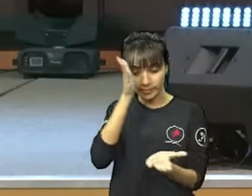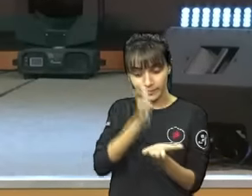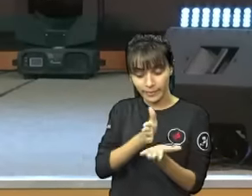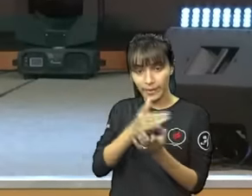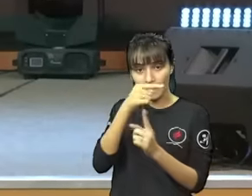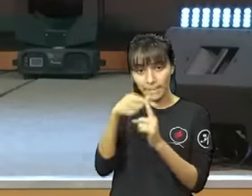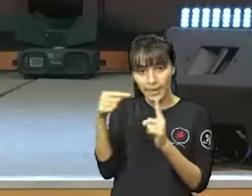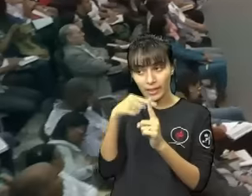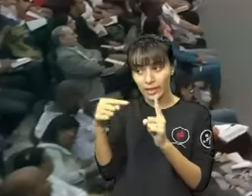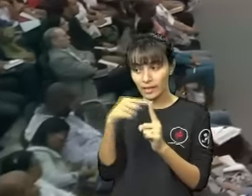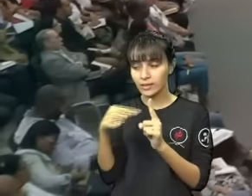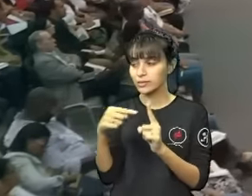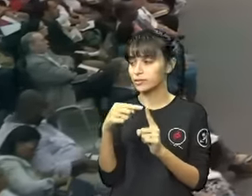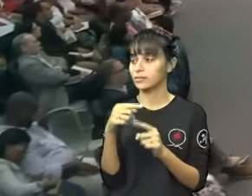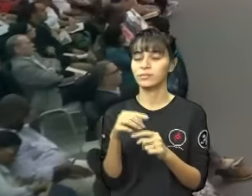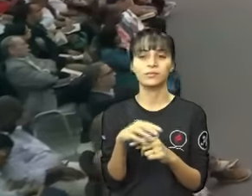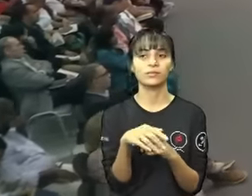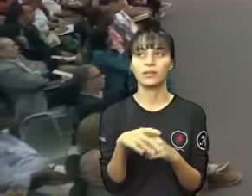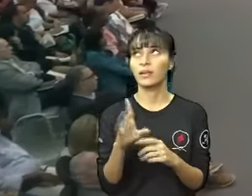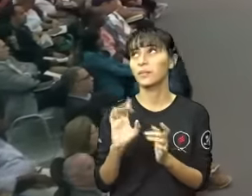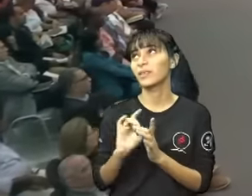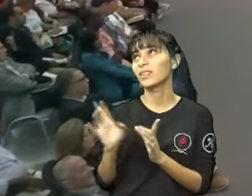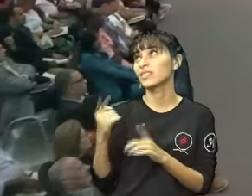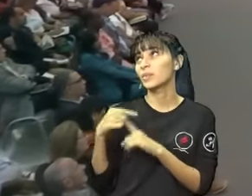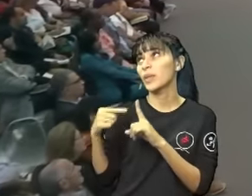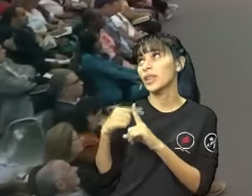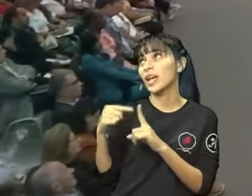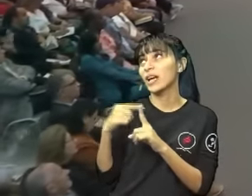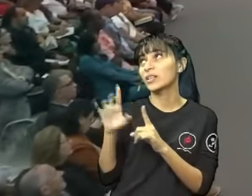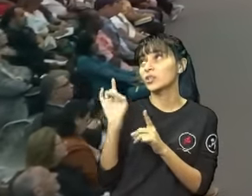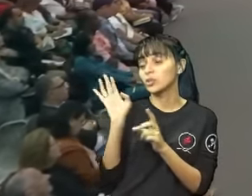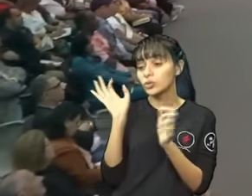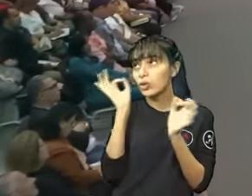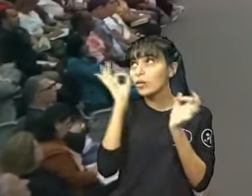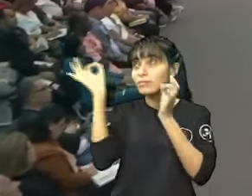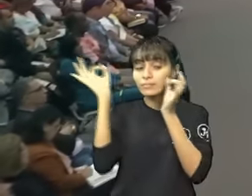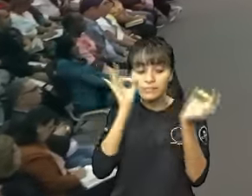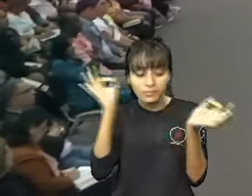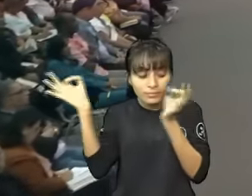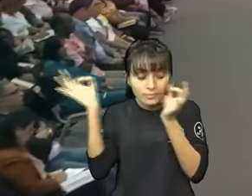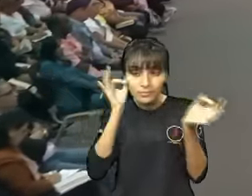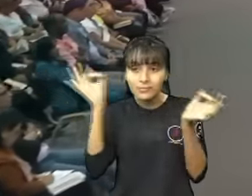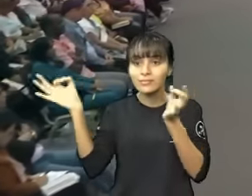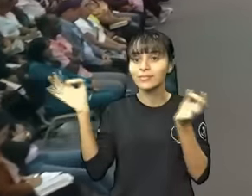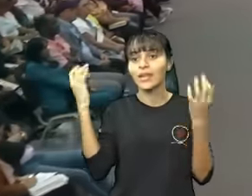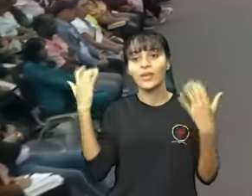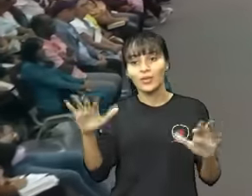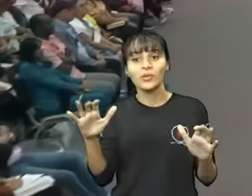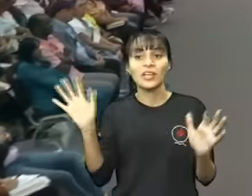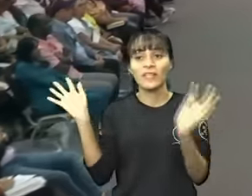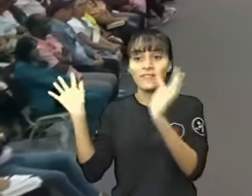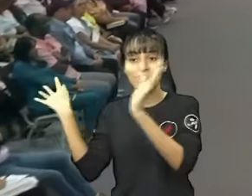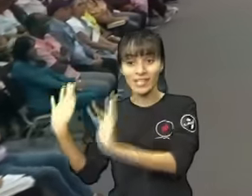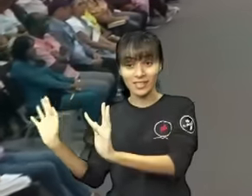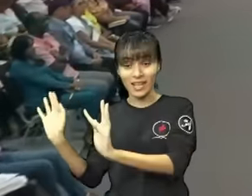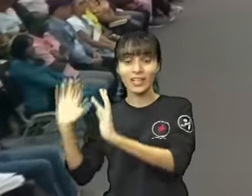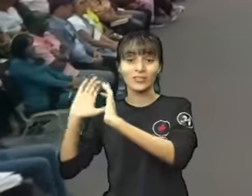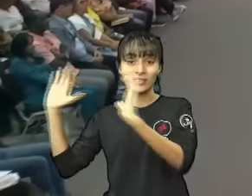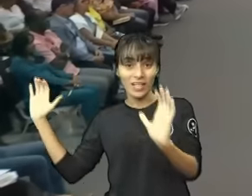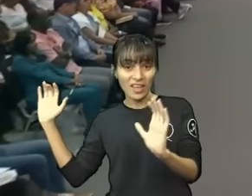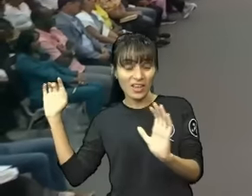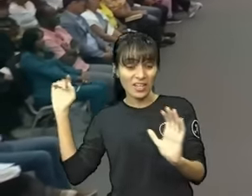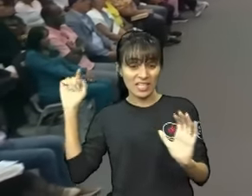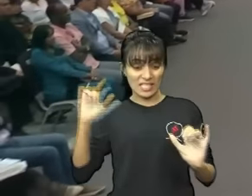caminho para me deixar no meio do caminho aí Deus eu fico só olhando os dois lados eu não quero nem a felicidade do céu